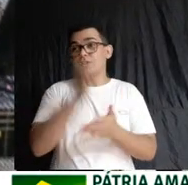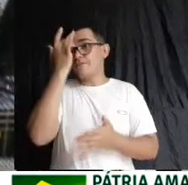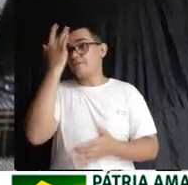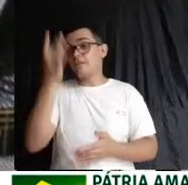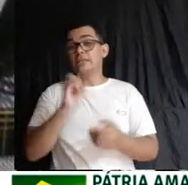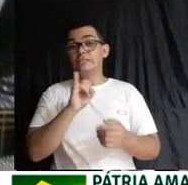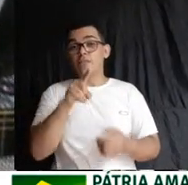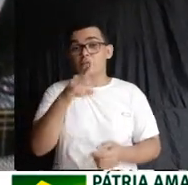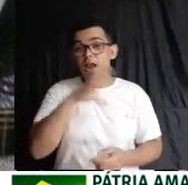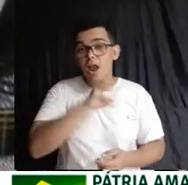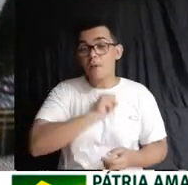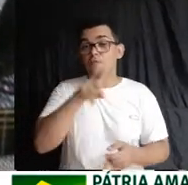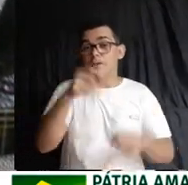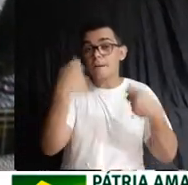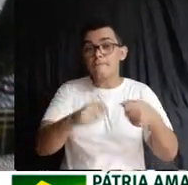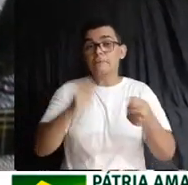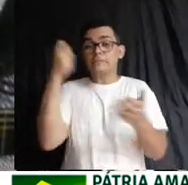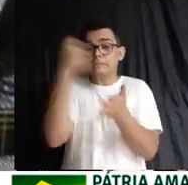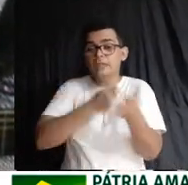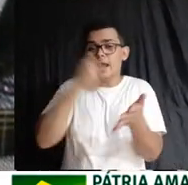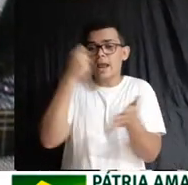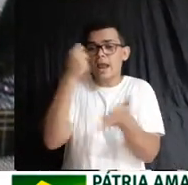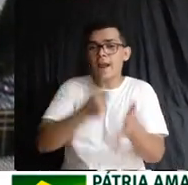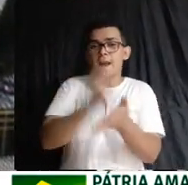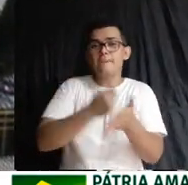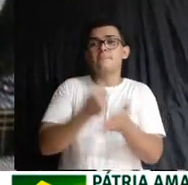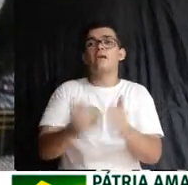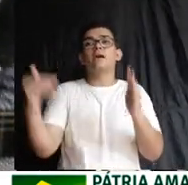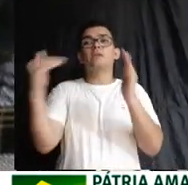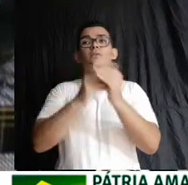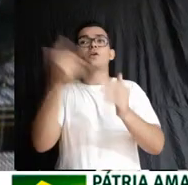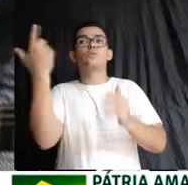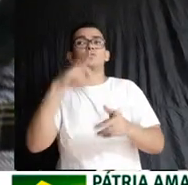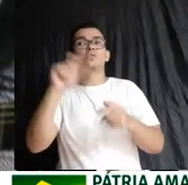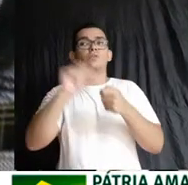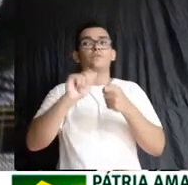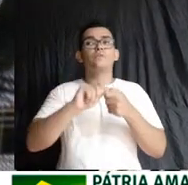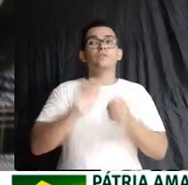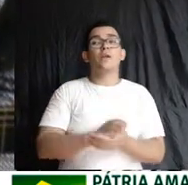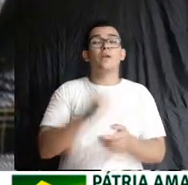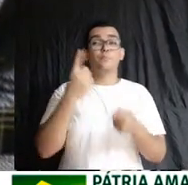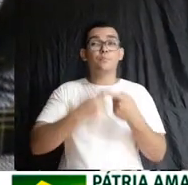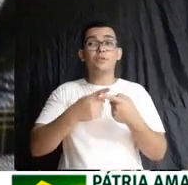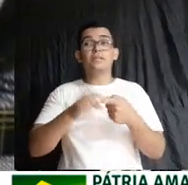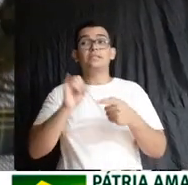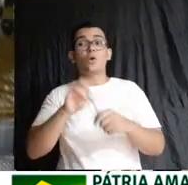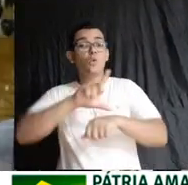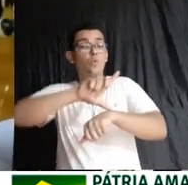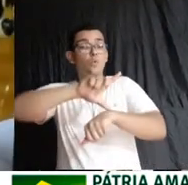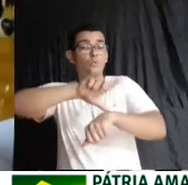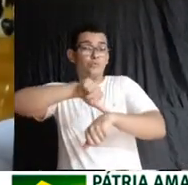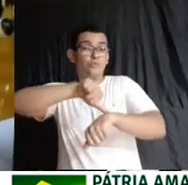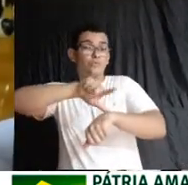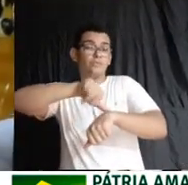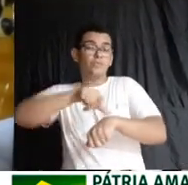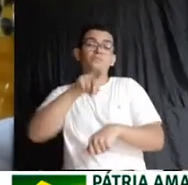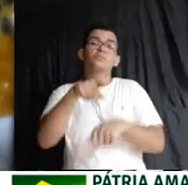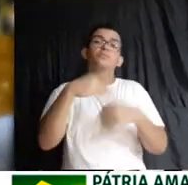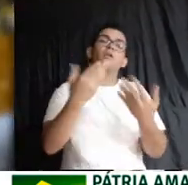por alguma coisa, você tem que correr atrás, ir lá e fazer acontecer, porque o tempo passa e aí a pessoa fica só dormindo no tempo,